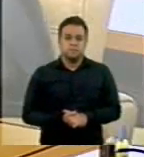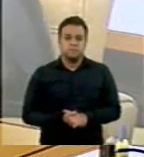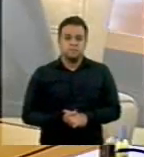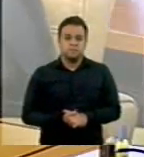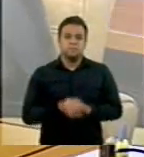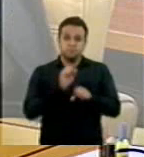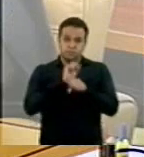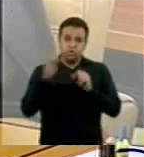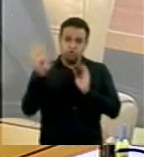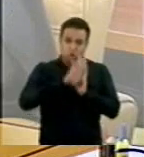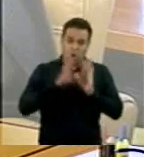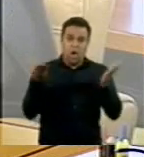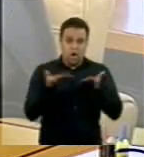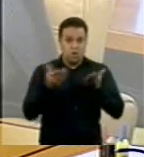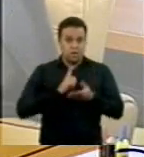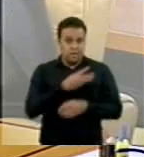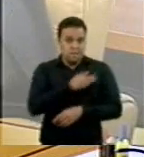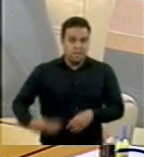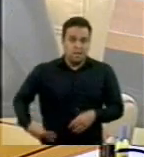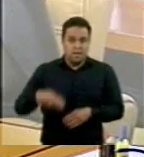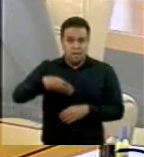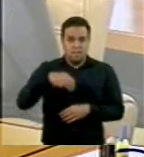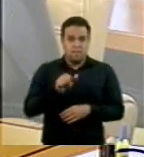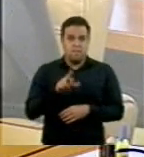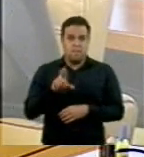mãos do ministro Marco Aurélio também.